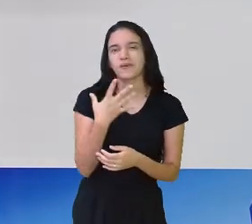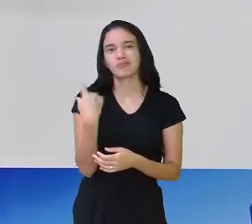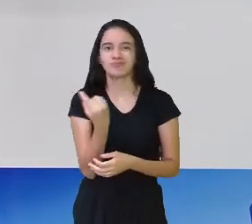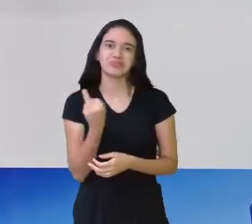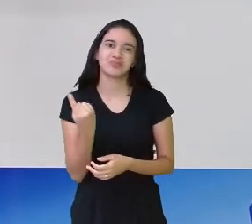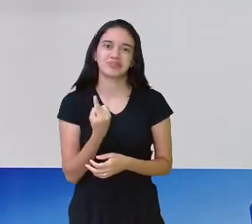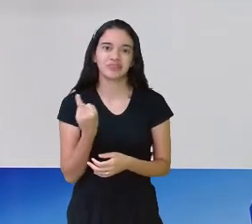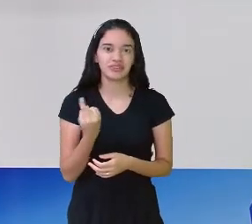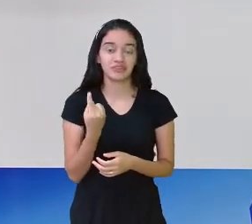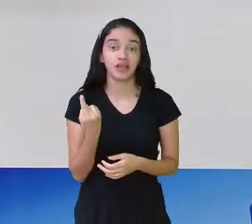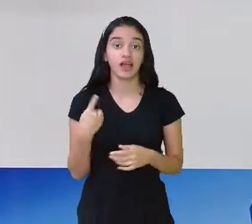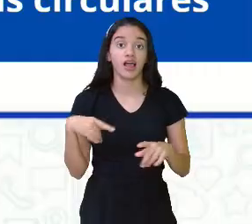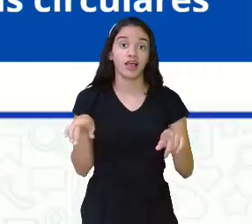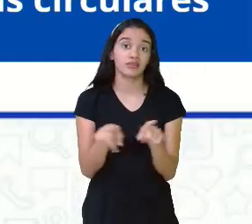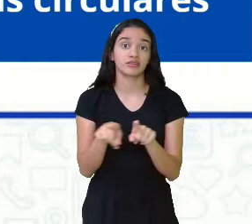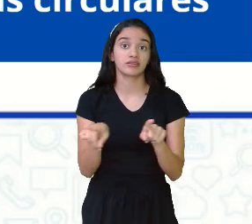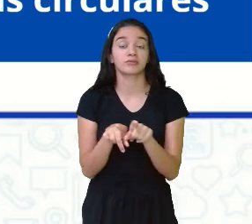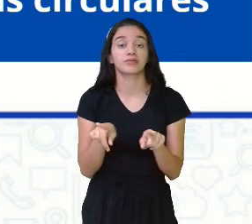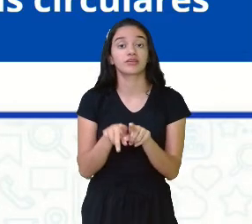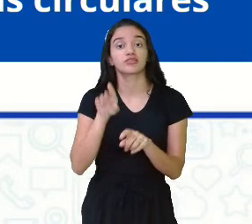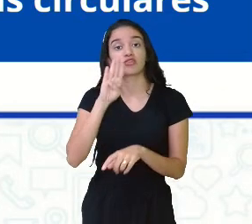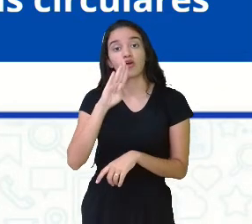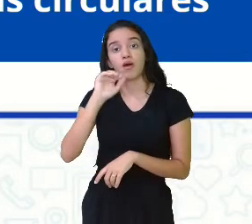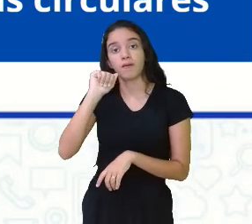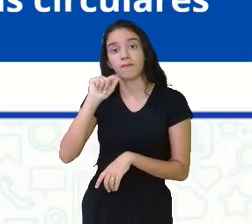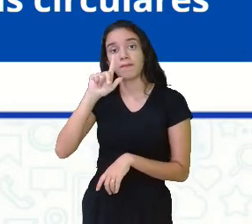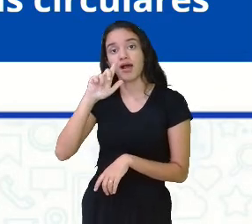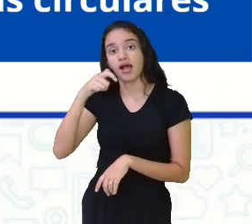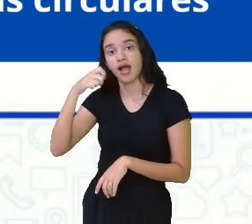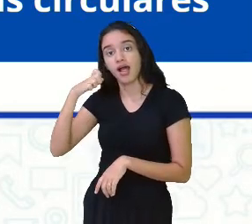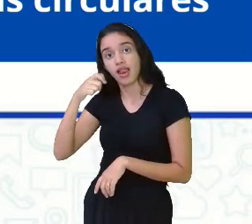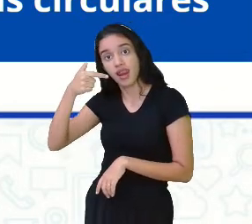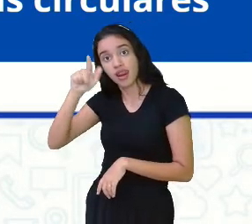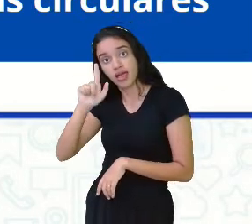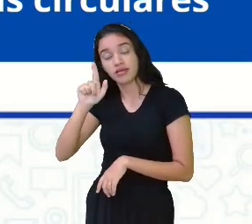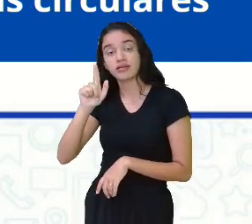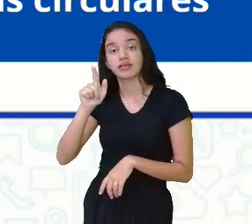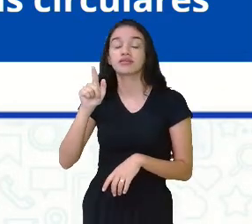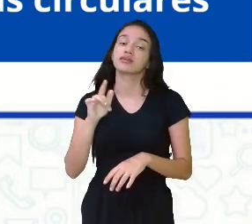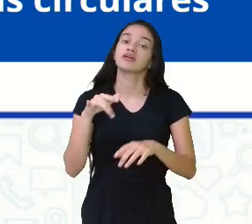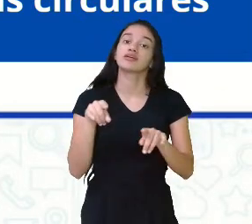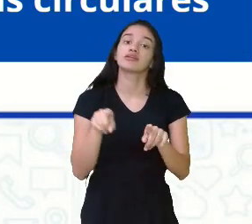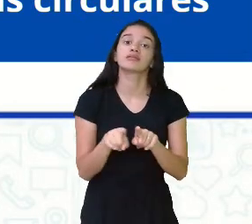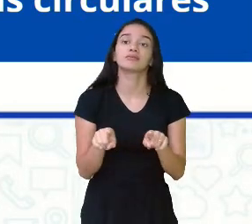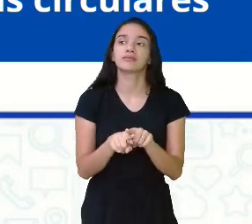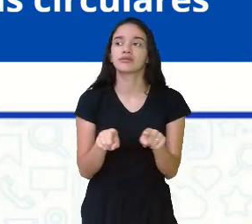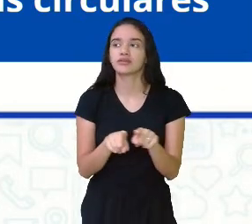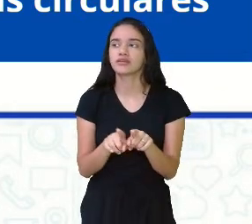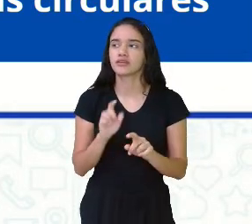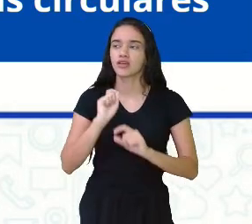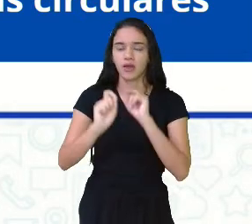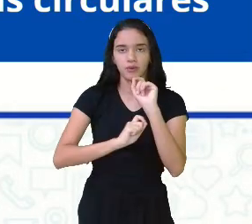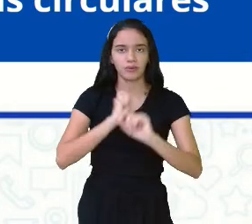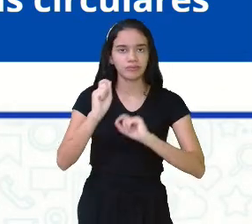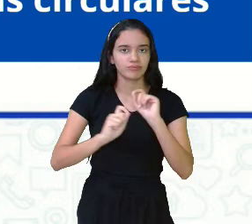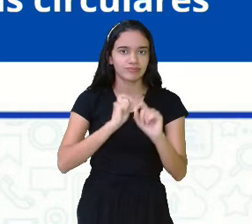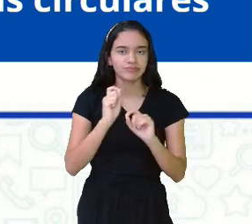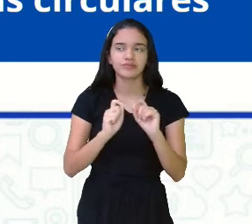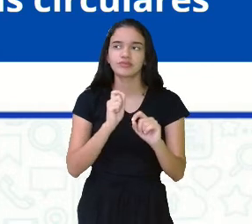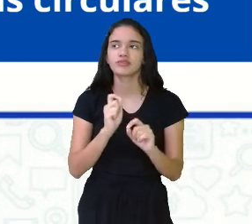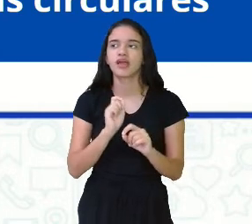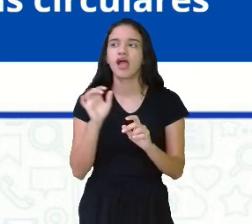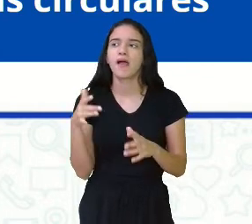sozinha. E no balé clássico, existe também o par, que é o par dedê, né? Que é quando há